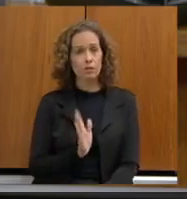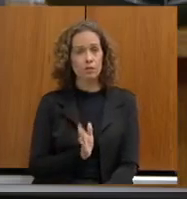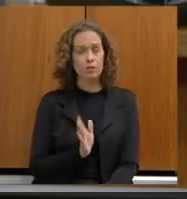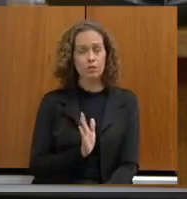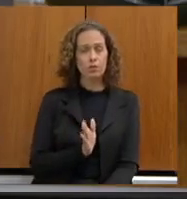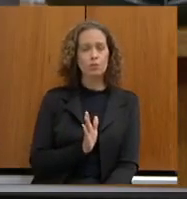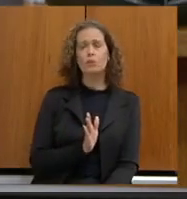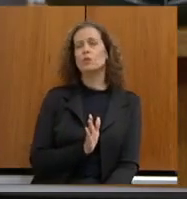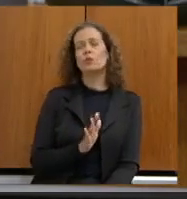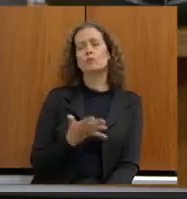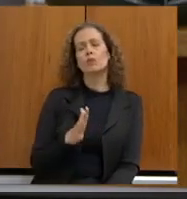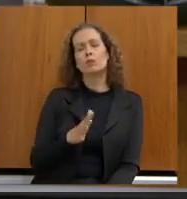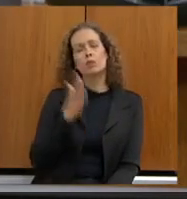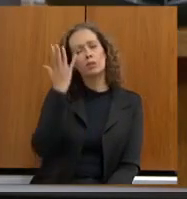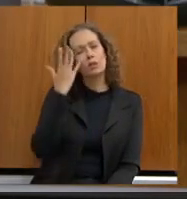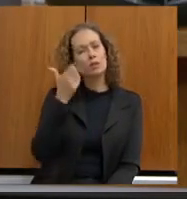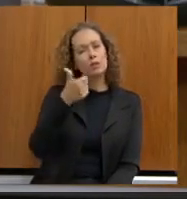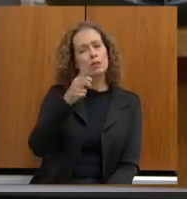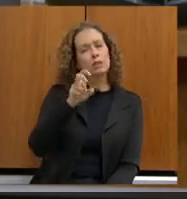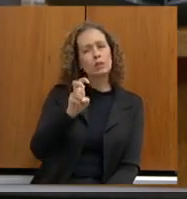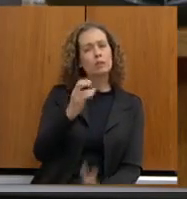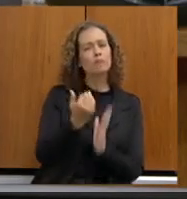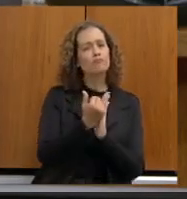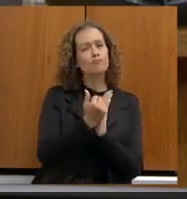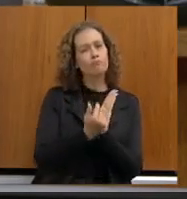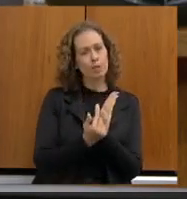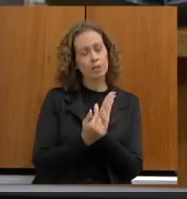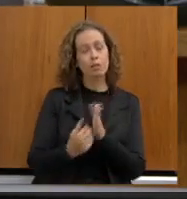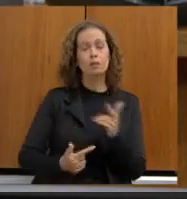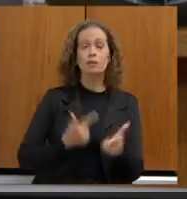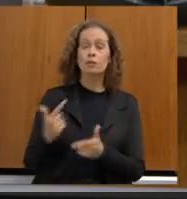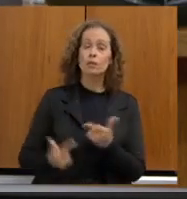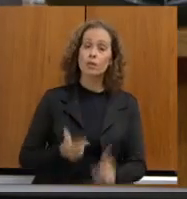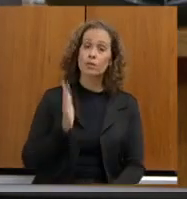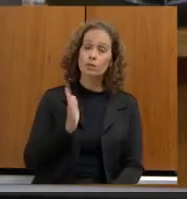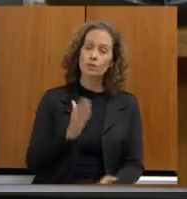aí menos de 15 dias que aquecer esse trabalho foi iniciado tá